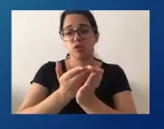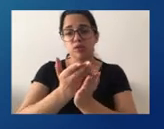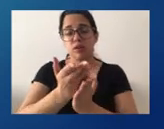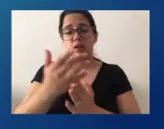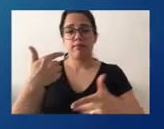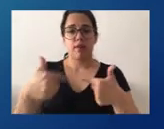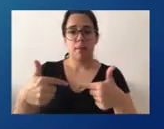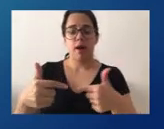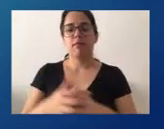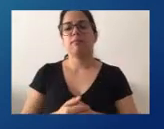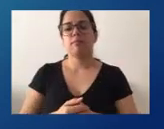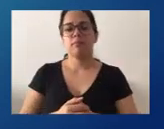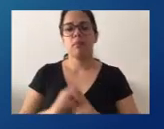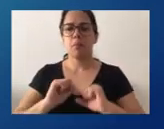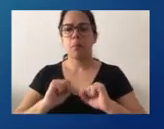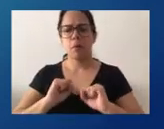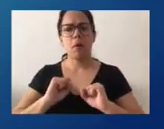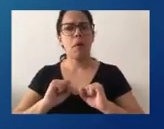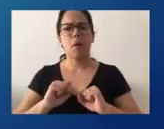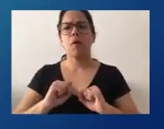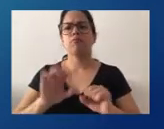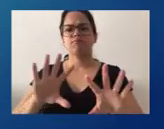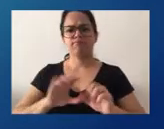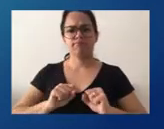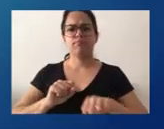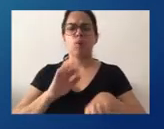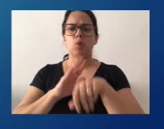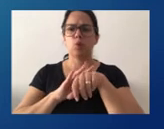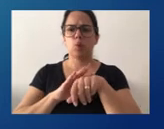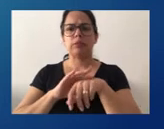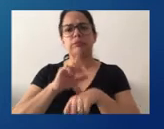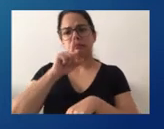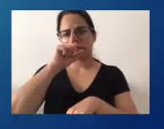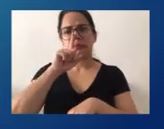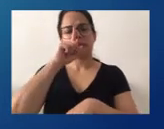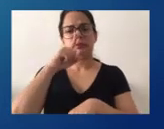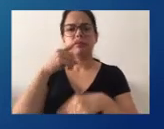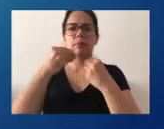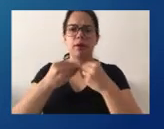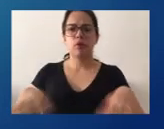trabalho, que podem resultar em todas essas doenças, né, esses efeitos maléficos sobre o indivíduo.